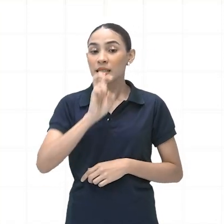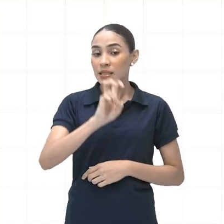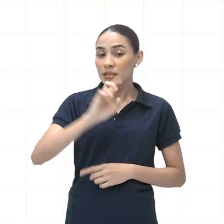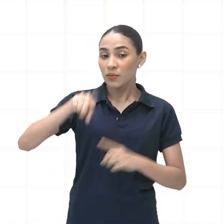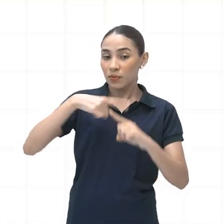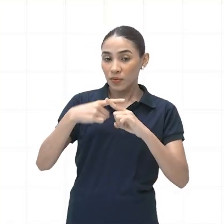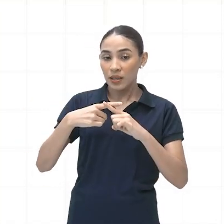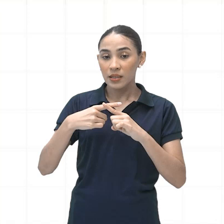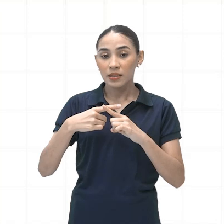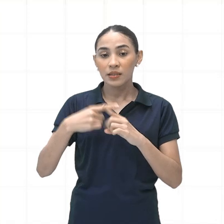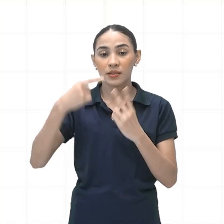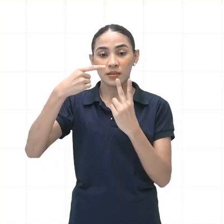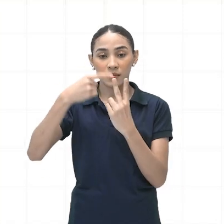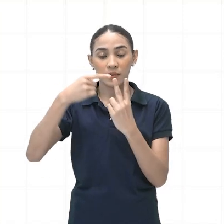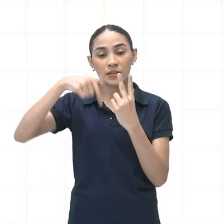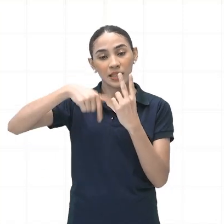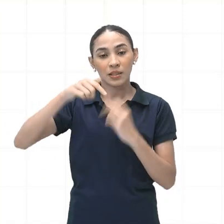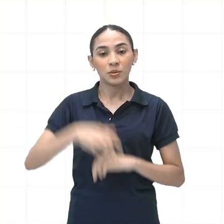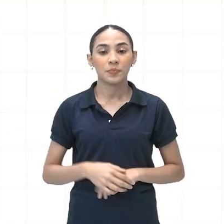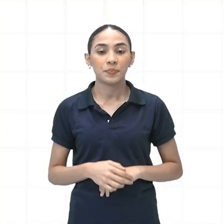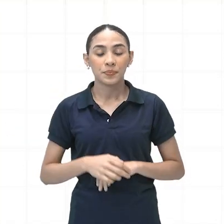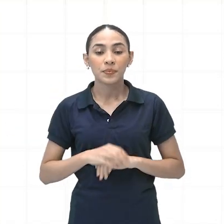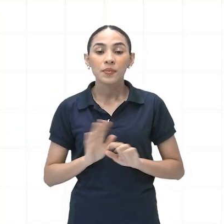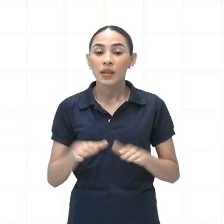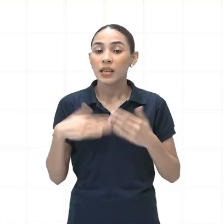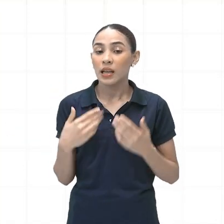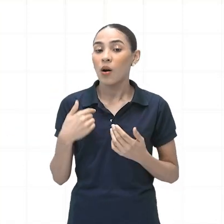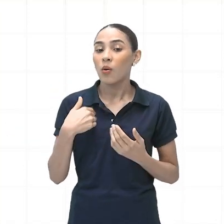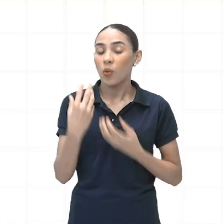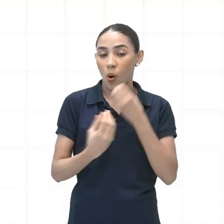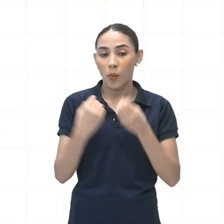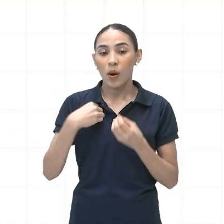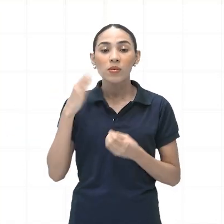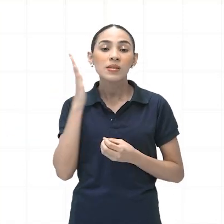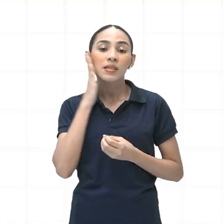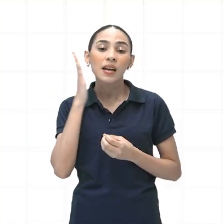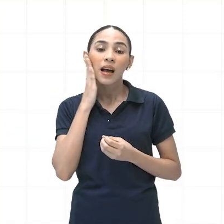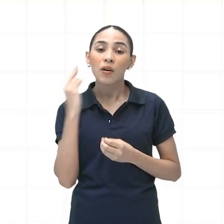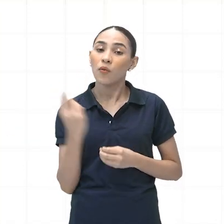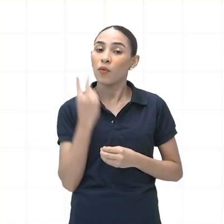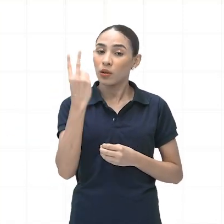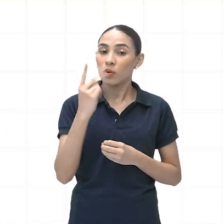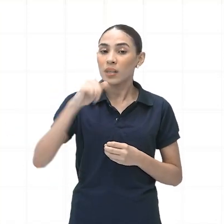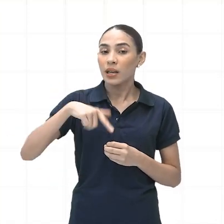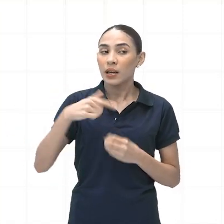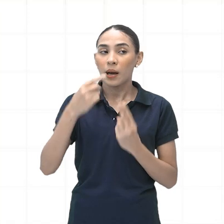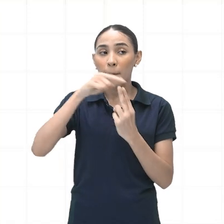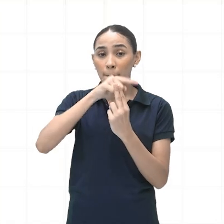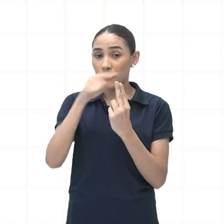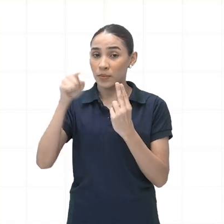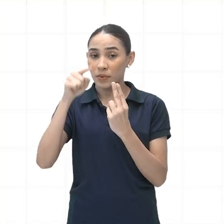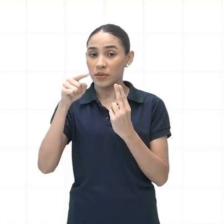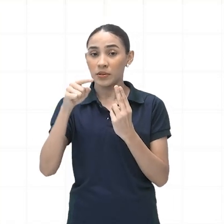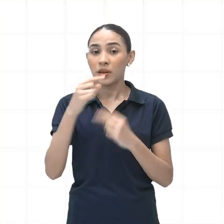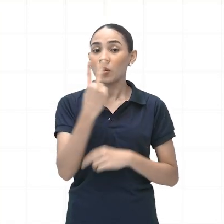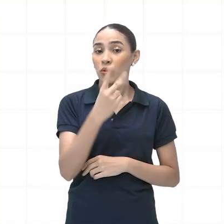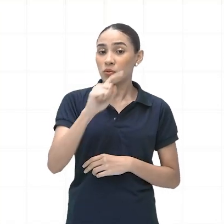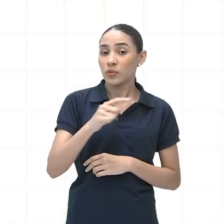raiz quadrada de 7. E aí, como eu sei o valor, que é aproximadamente